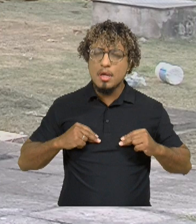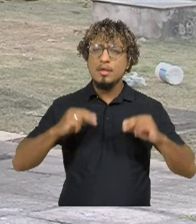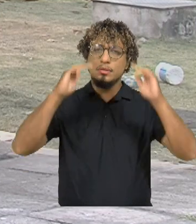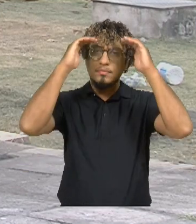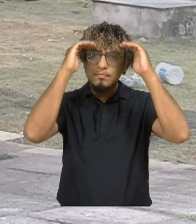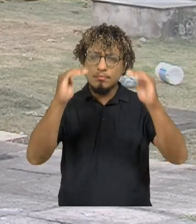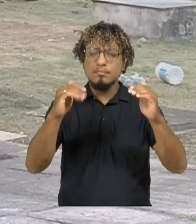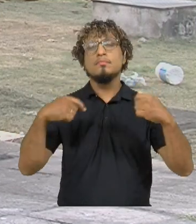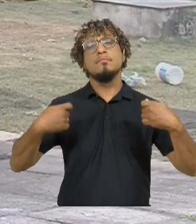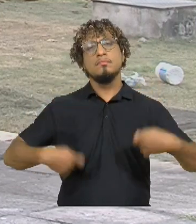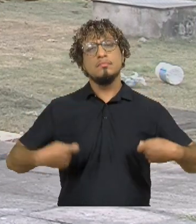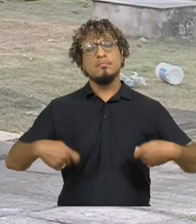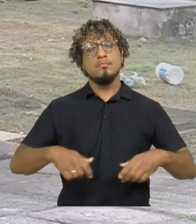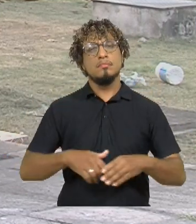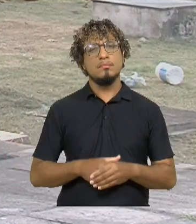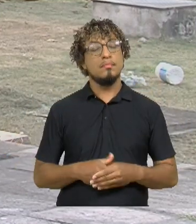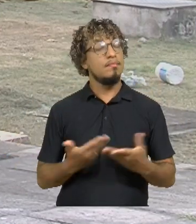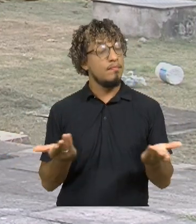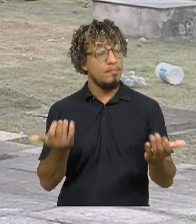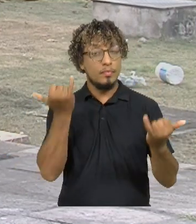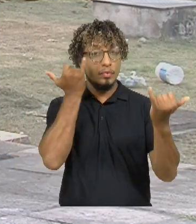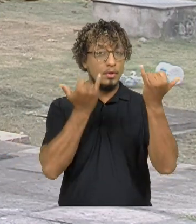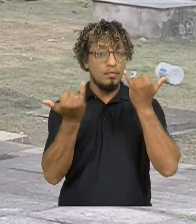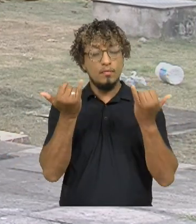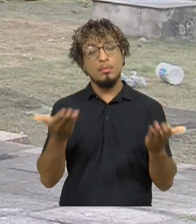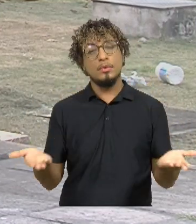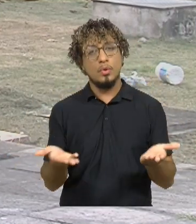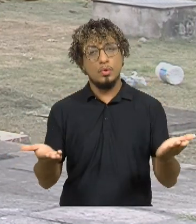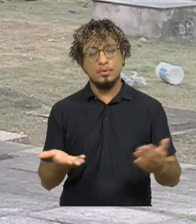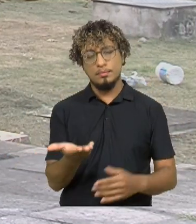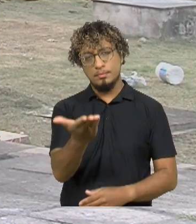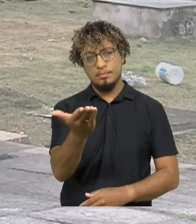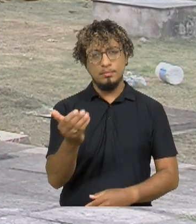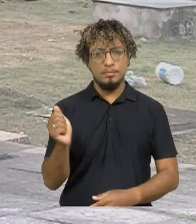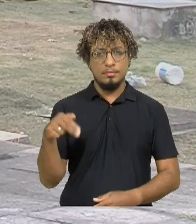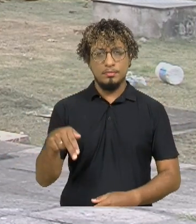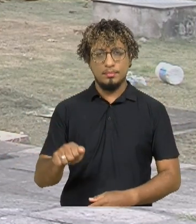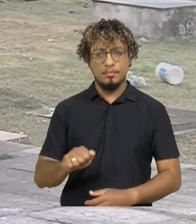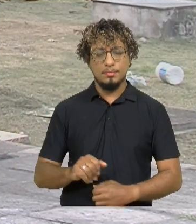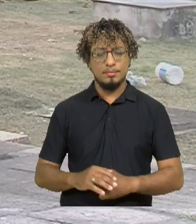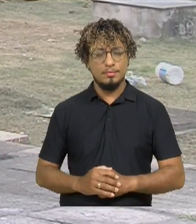respeitadas. Não é isso, Ana? Essas foram as informações de hoje e eu volto aos estúdios.